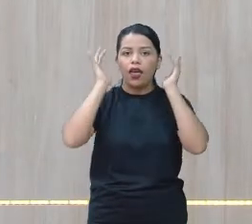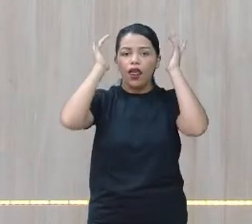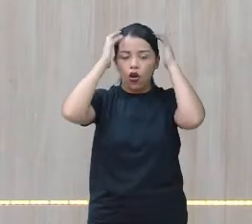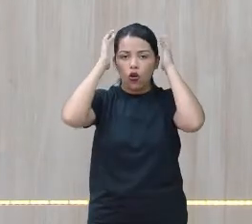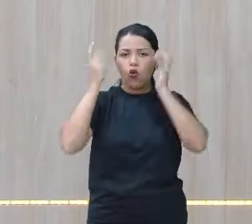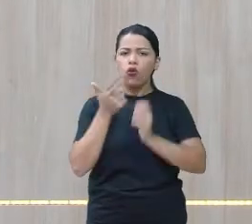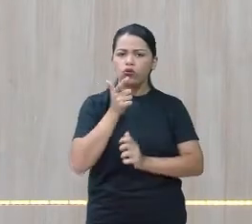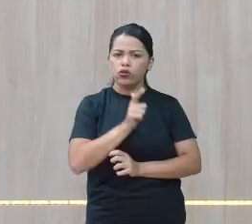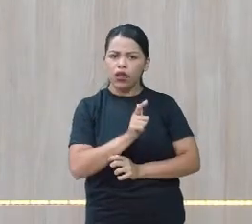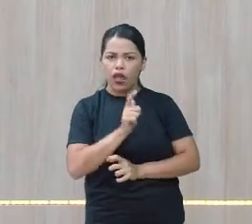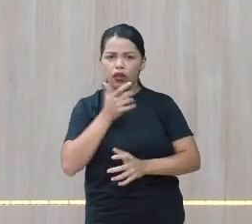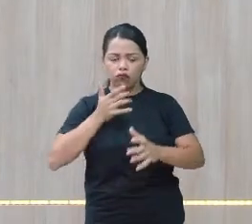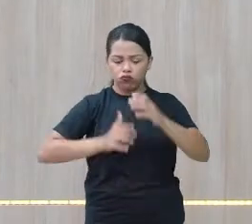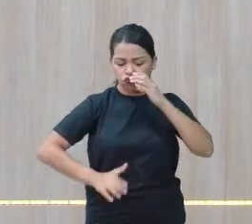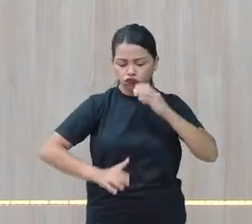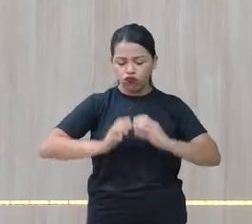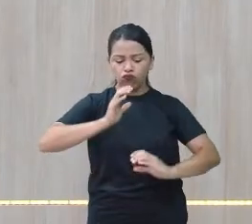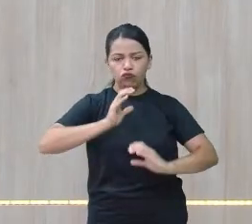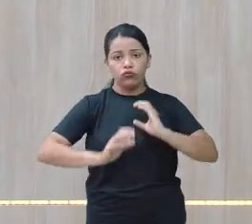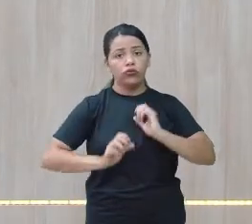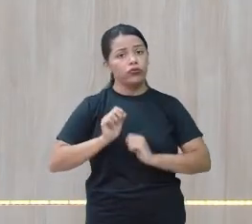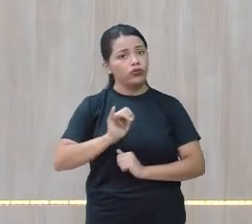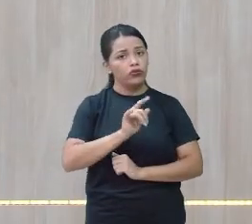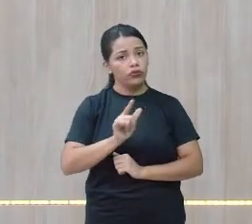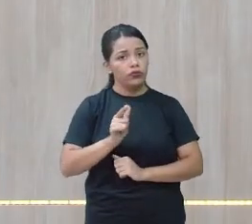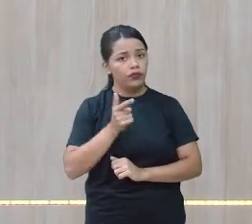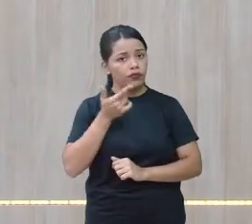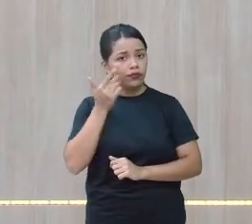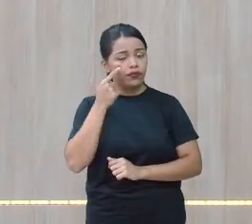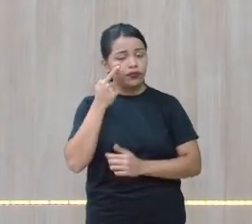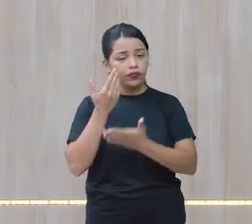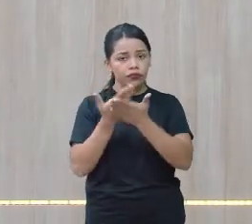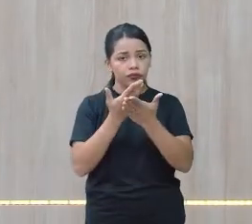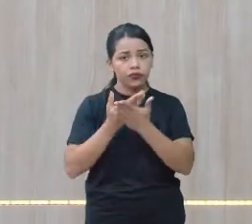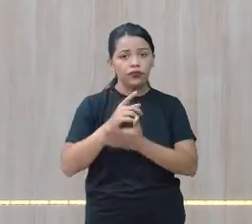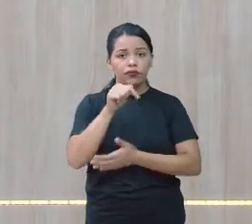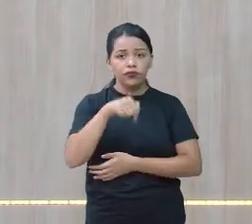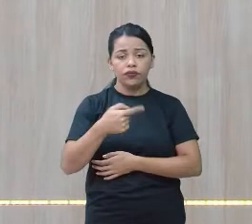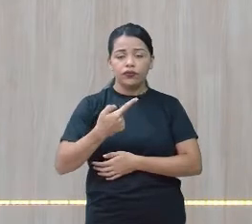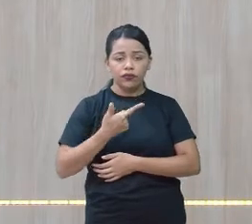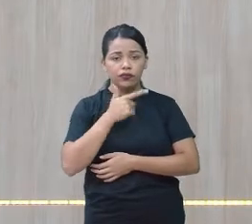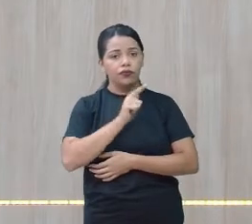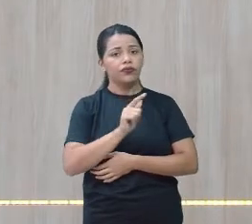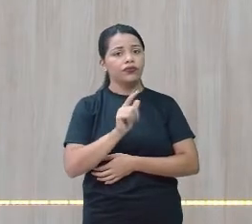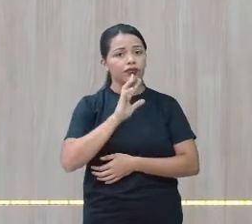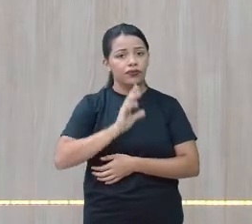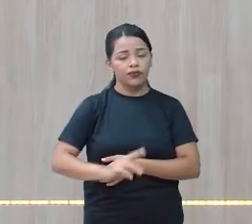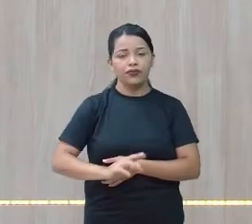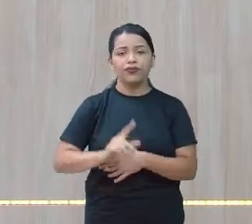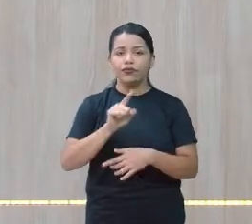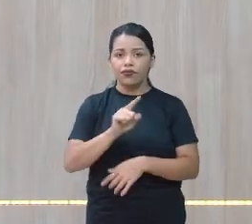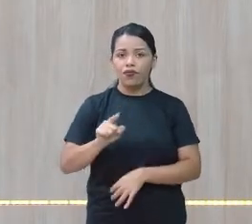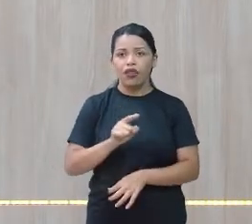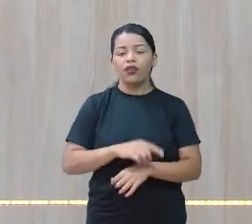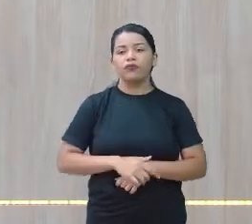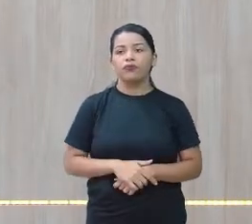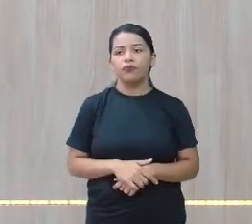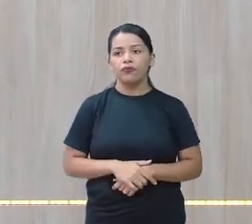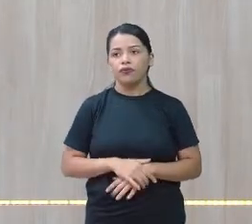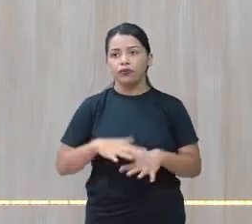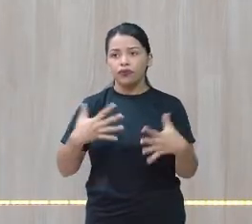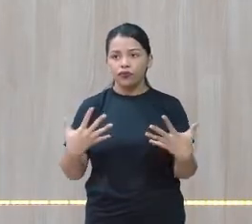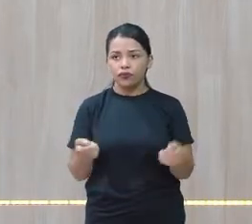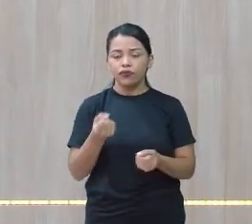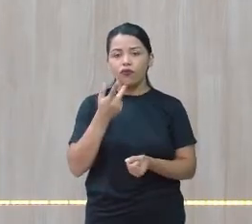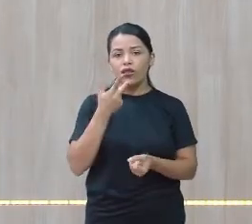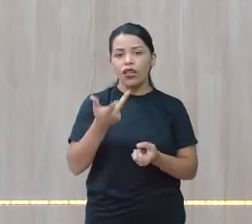atenção, vão responder muito bem essa questão, viu? Então, vamos primeiro relembrar um pouquinho. Vamos falar da questão